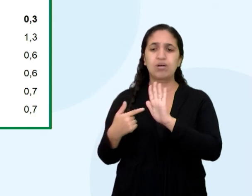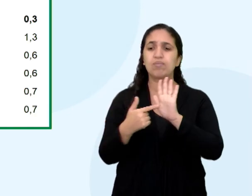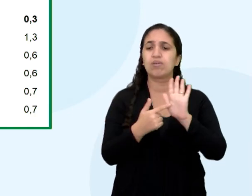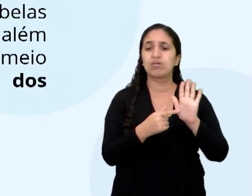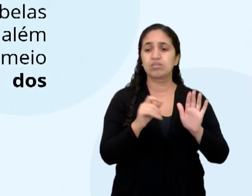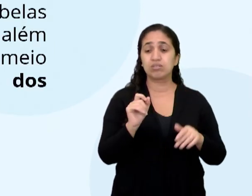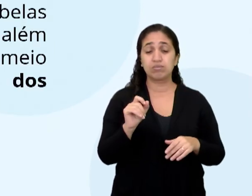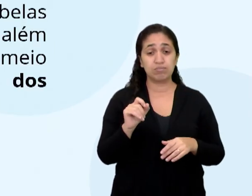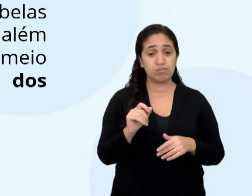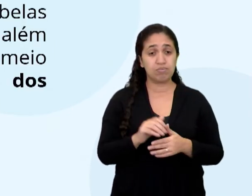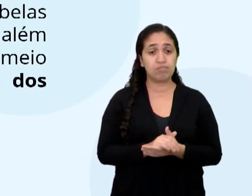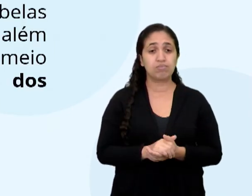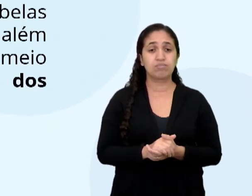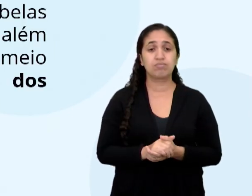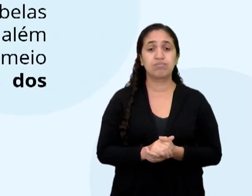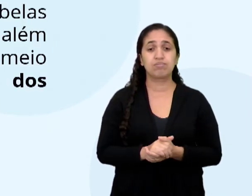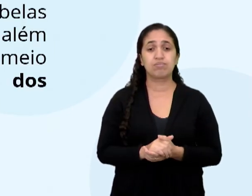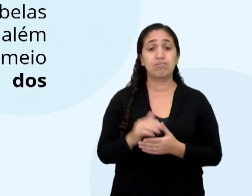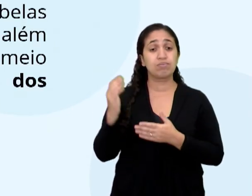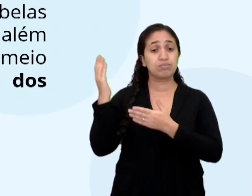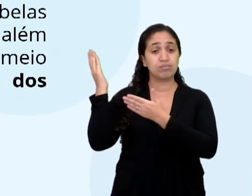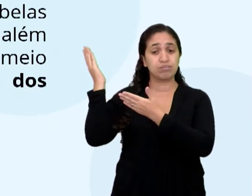toda essa questão, tá ok?